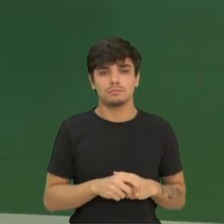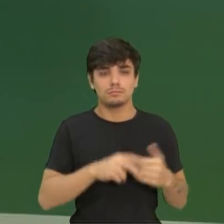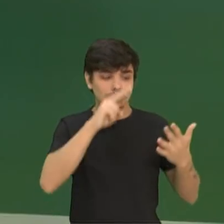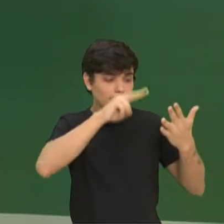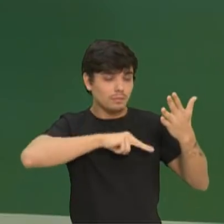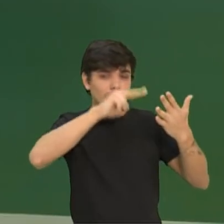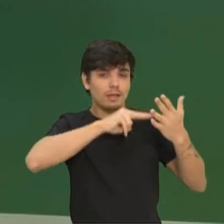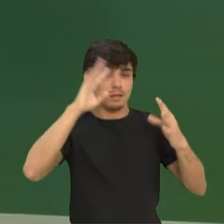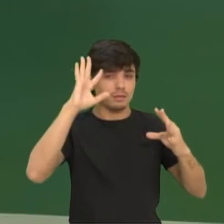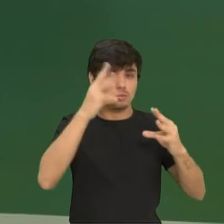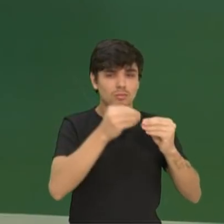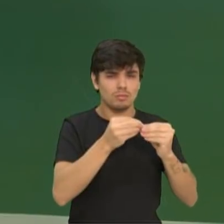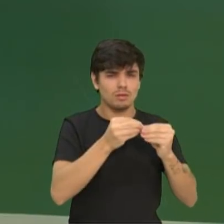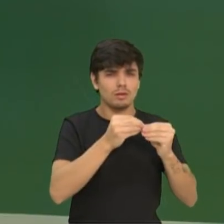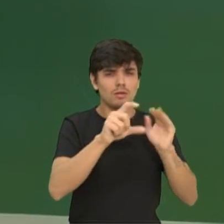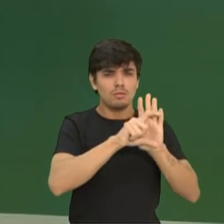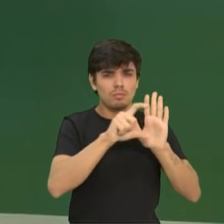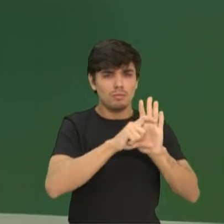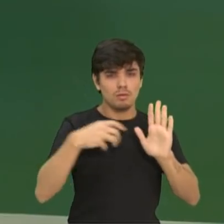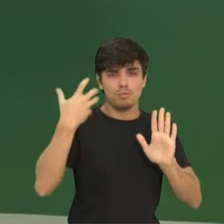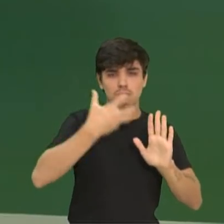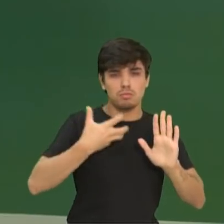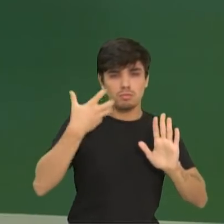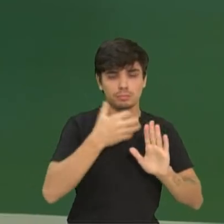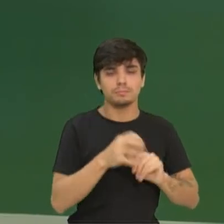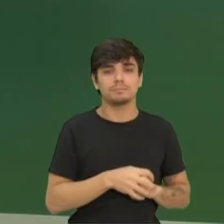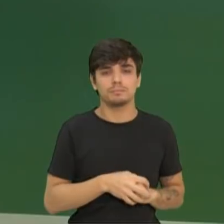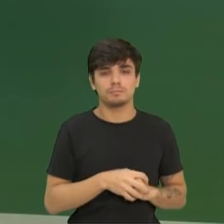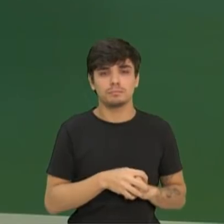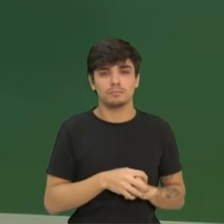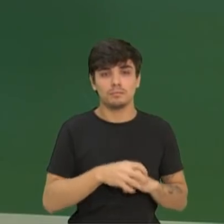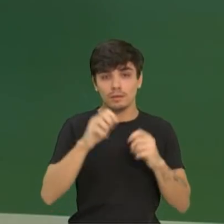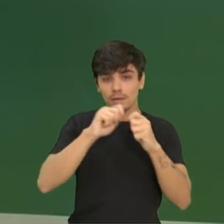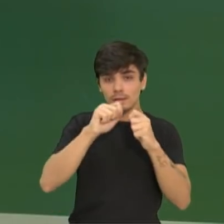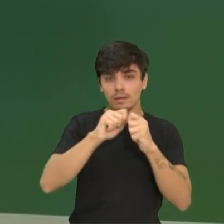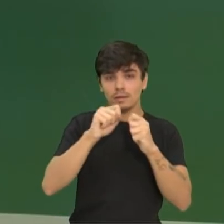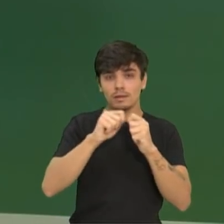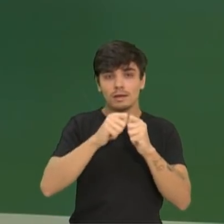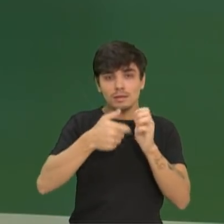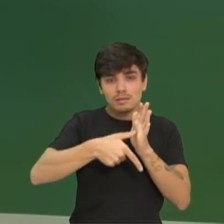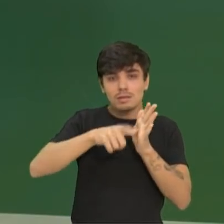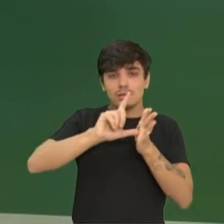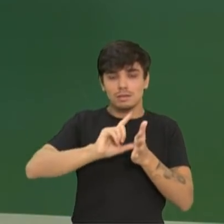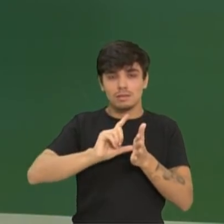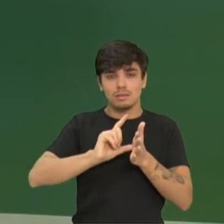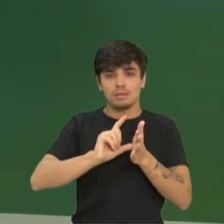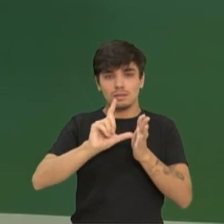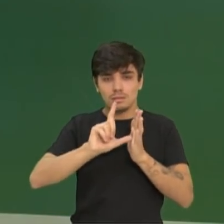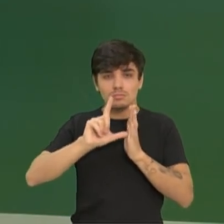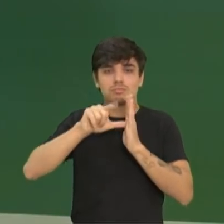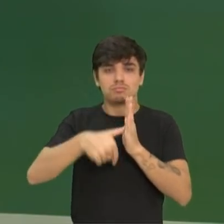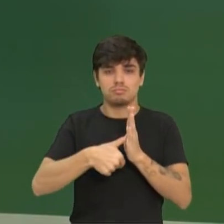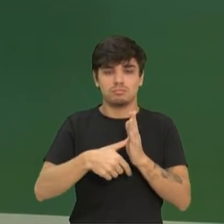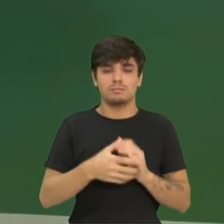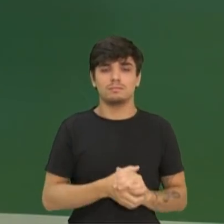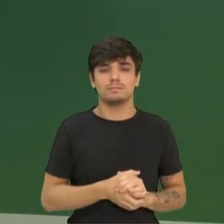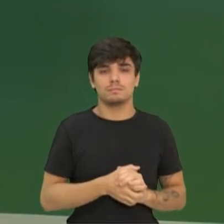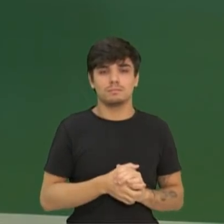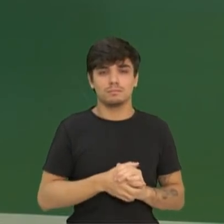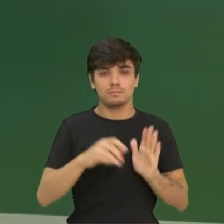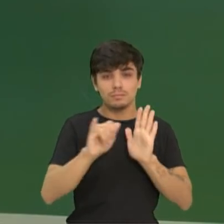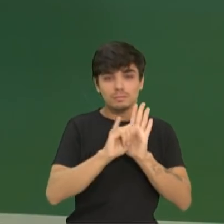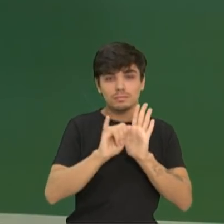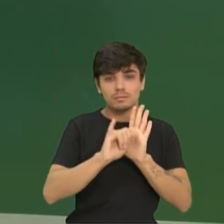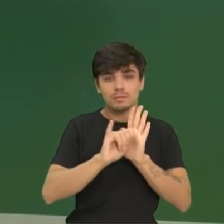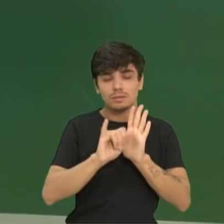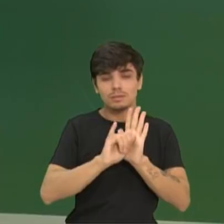e compreender o fragmento de um romance, realizar antecipações e inferências, identificar